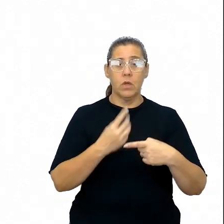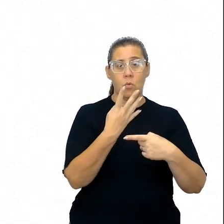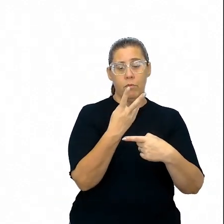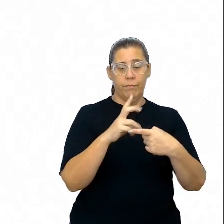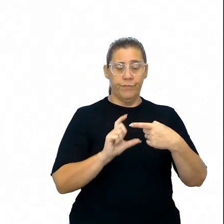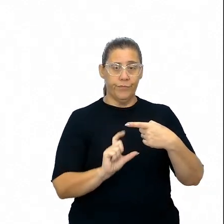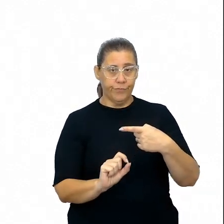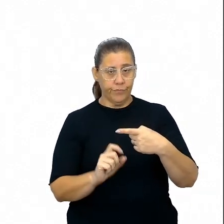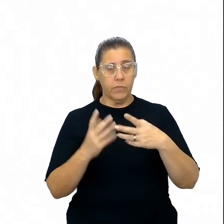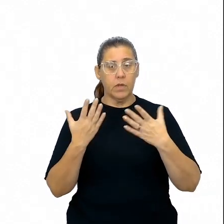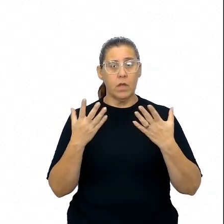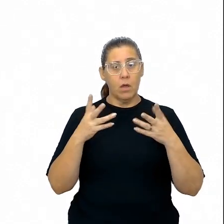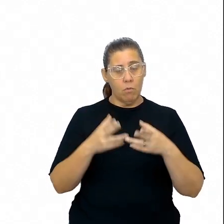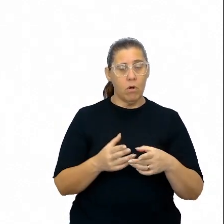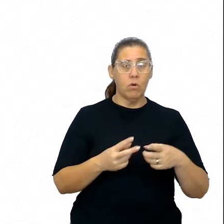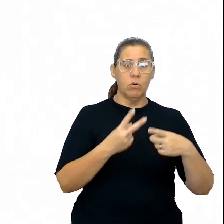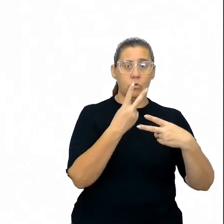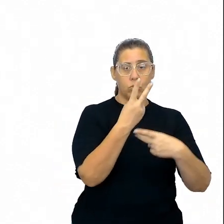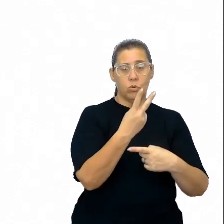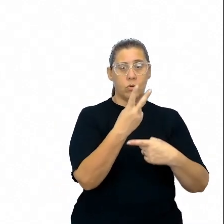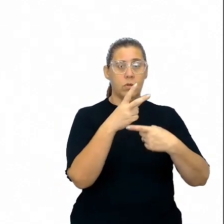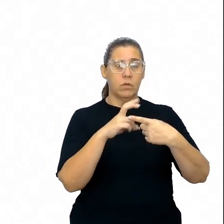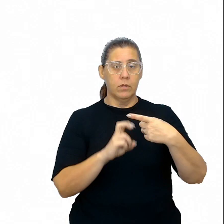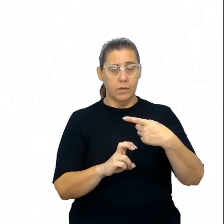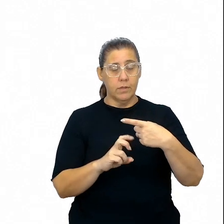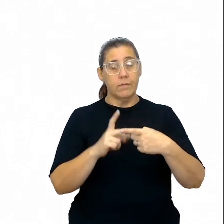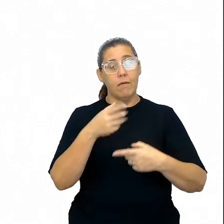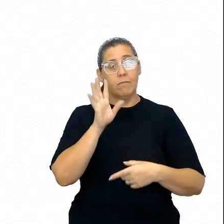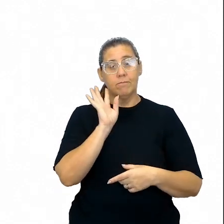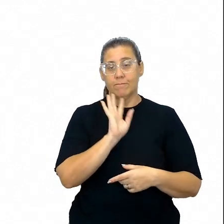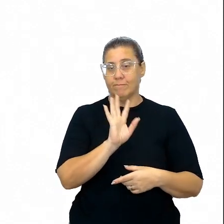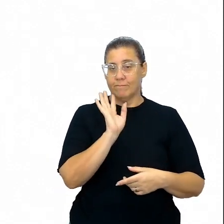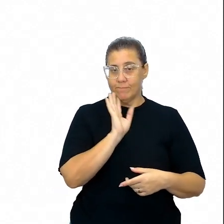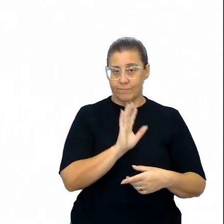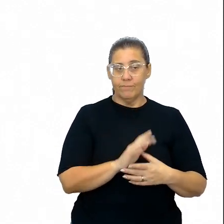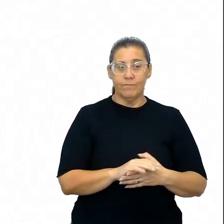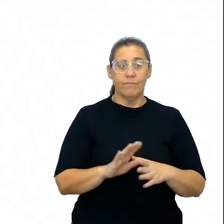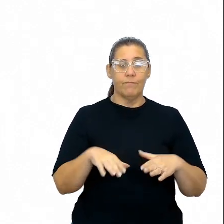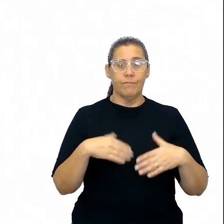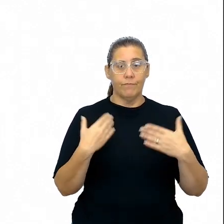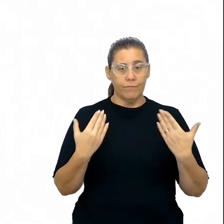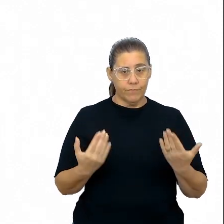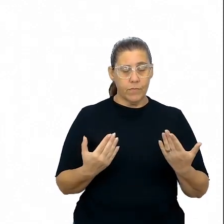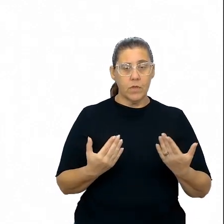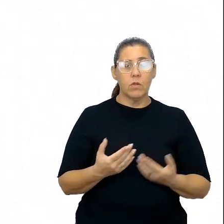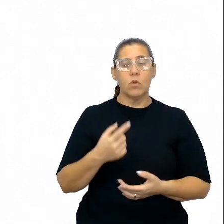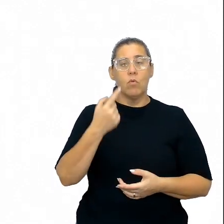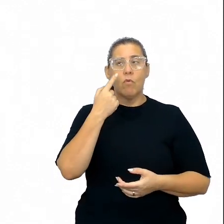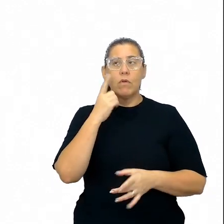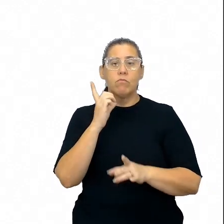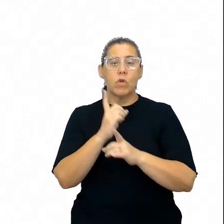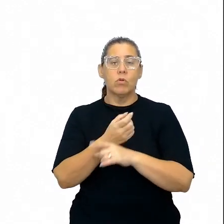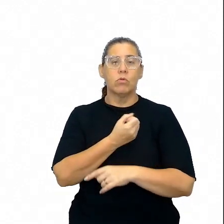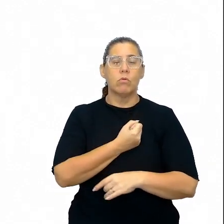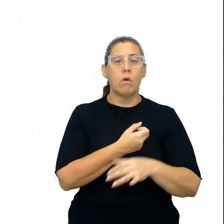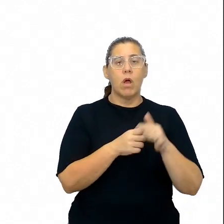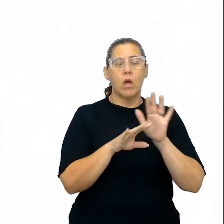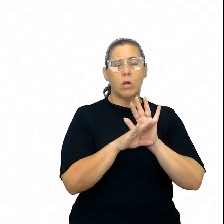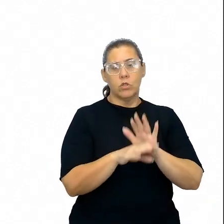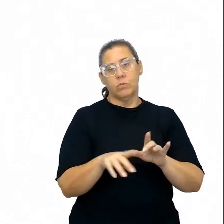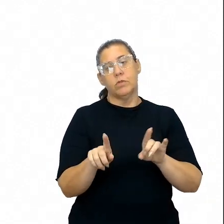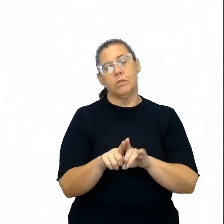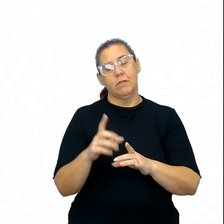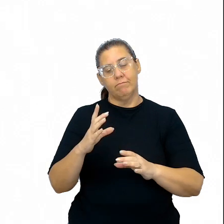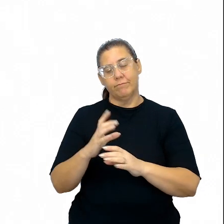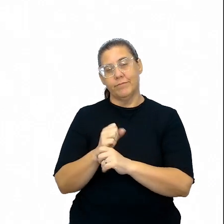4/10 é a mesma coisa que 2/5. Olha que legal para nós. Então, a forma como que eu leio o número também ajuda a